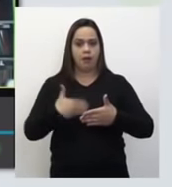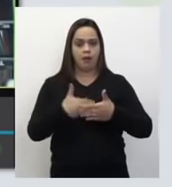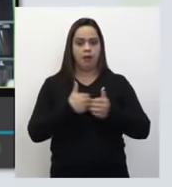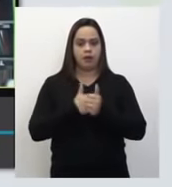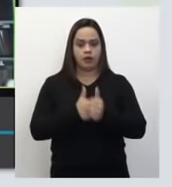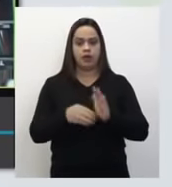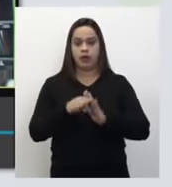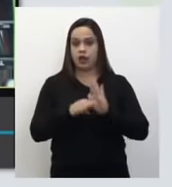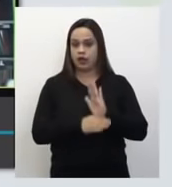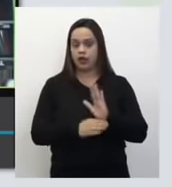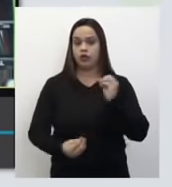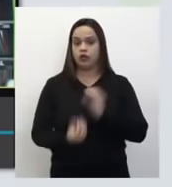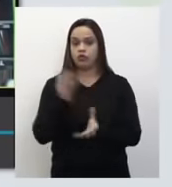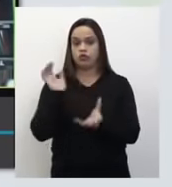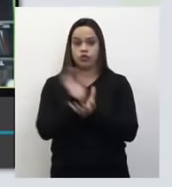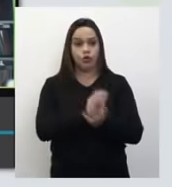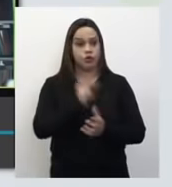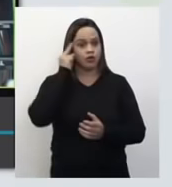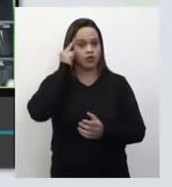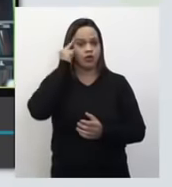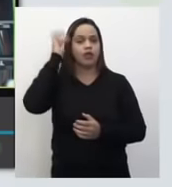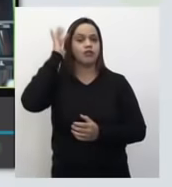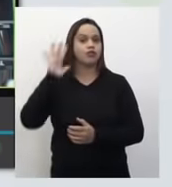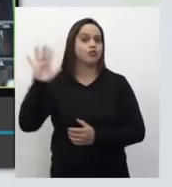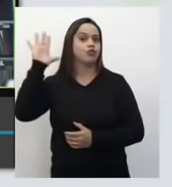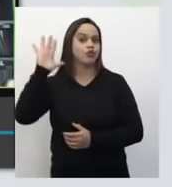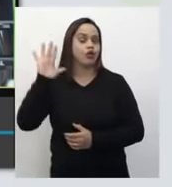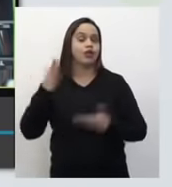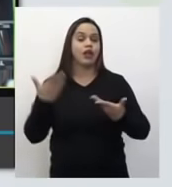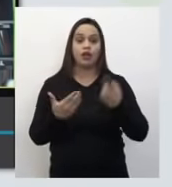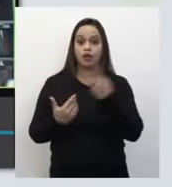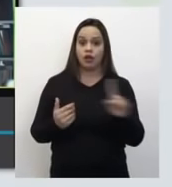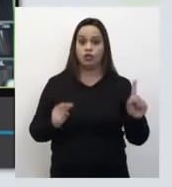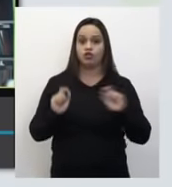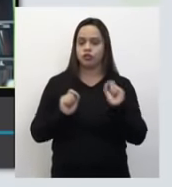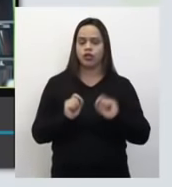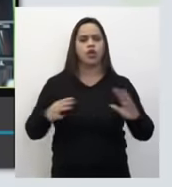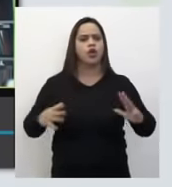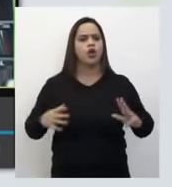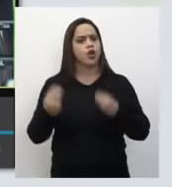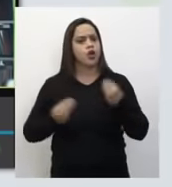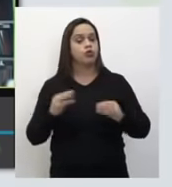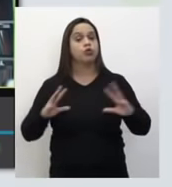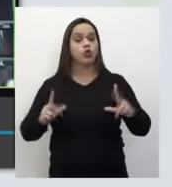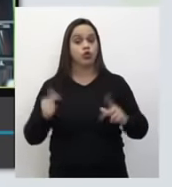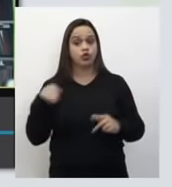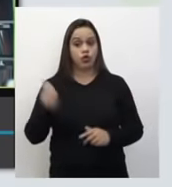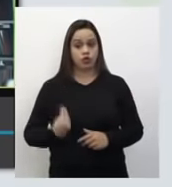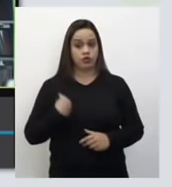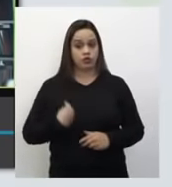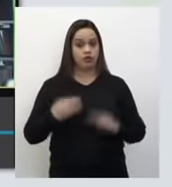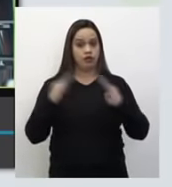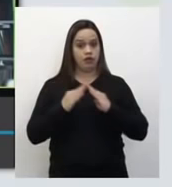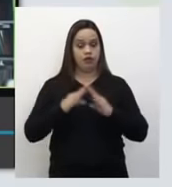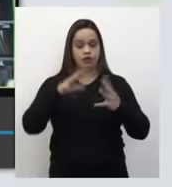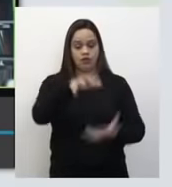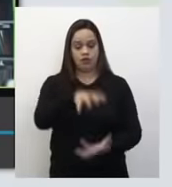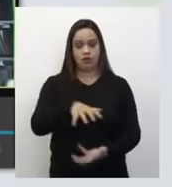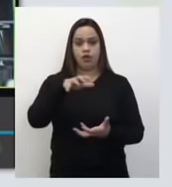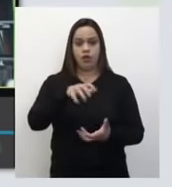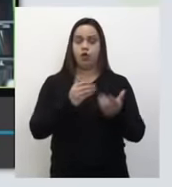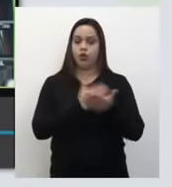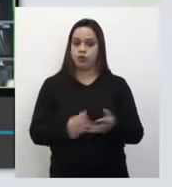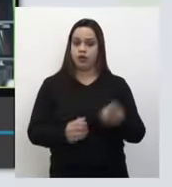dos sonhos. E nessa última, a gente está pensando como todos habitando o mesmo planeta. Né? Então nós começamos desde o